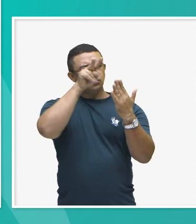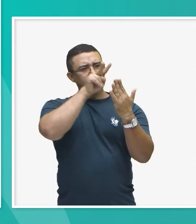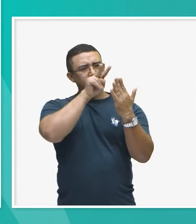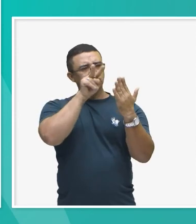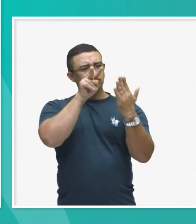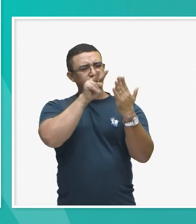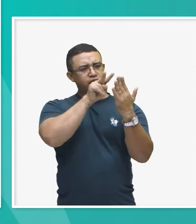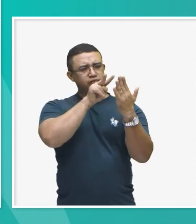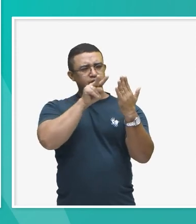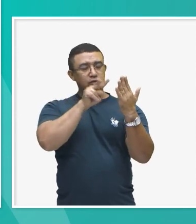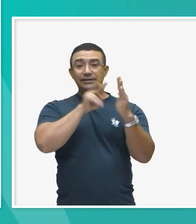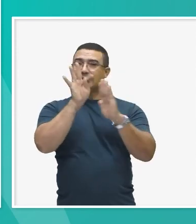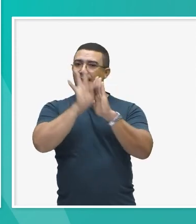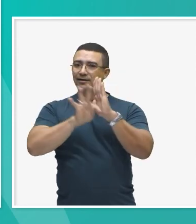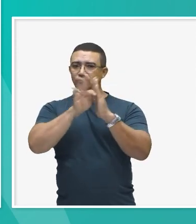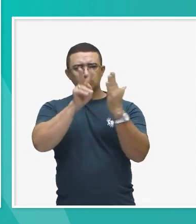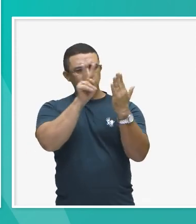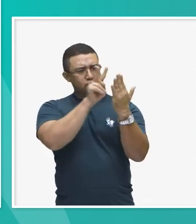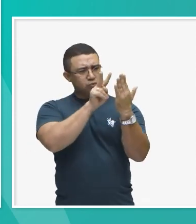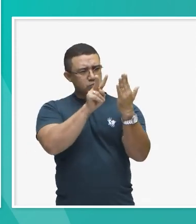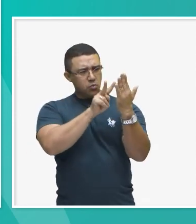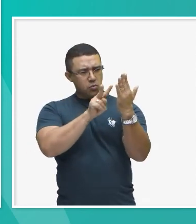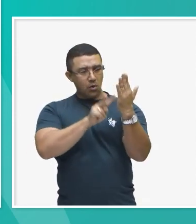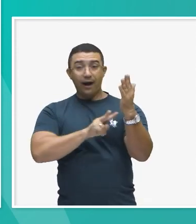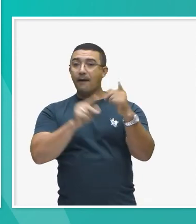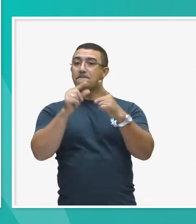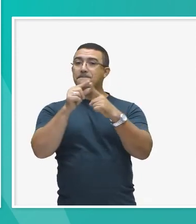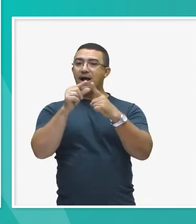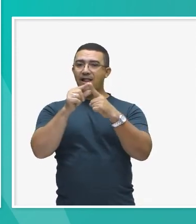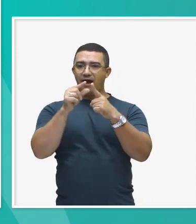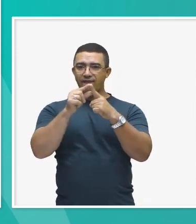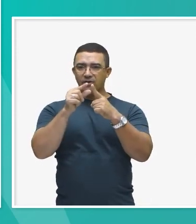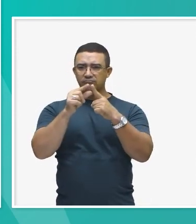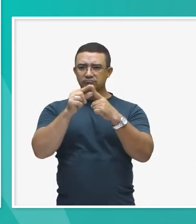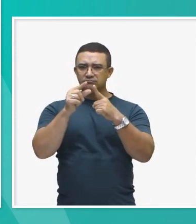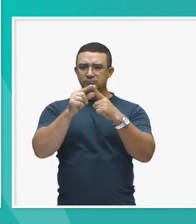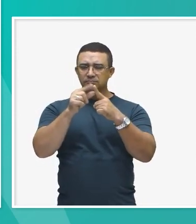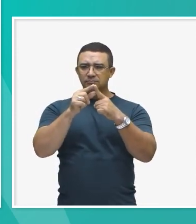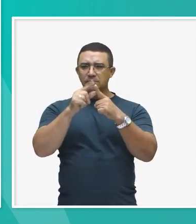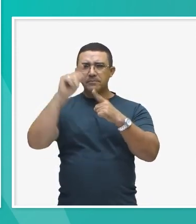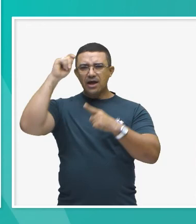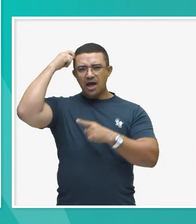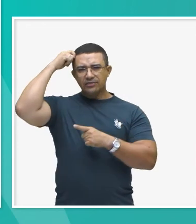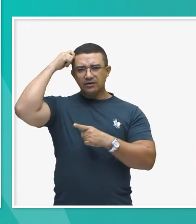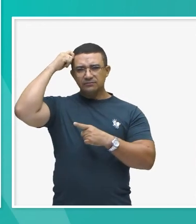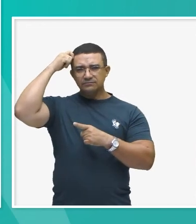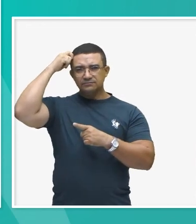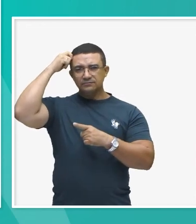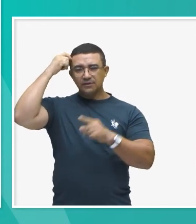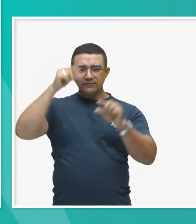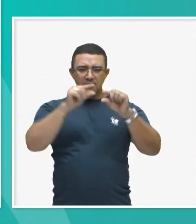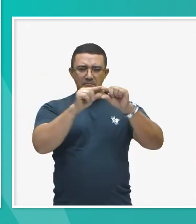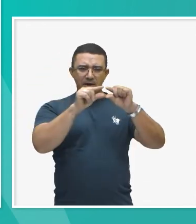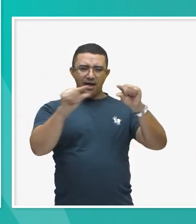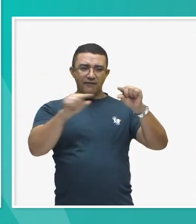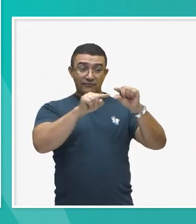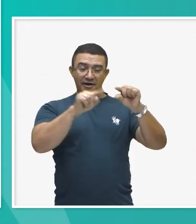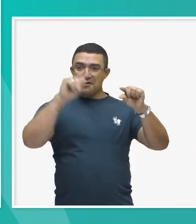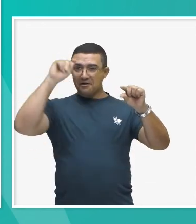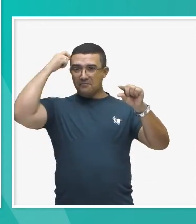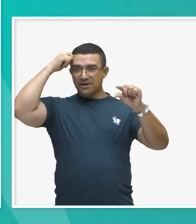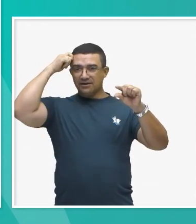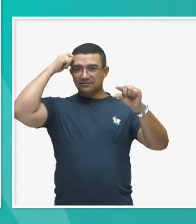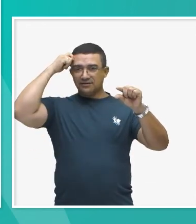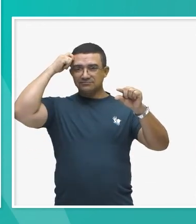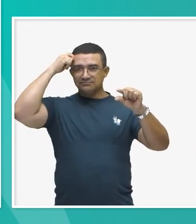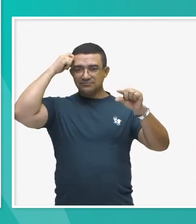assim, daquele texto e procurar palavras em negrito, tá? Às vezes, gente, as palavras, quando elas estão em negrito, na